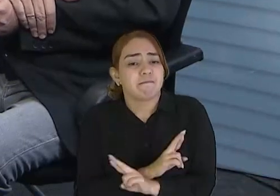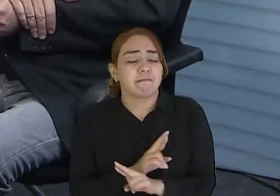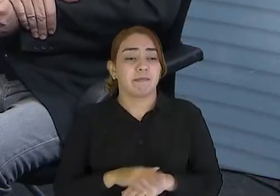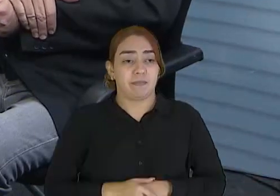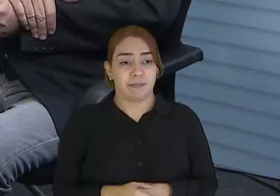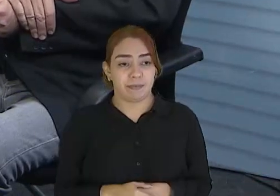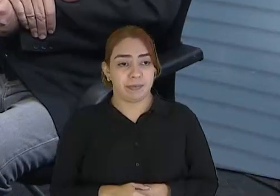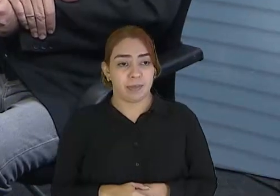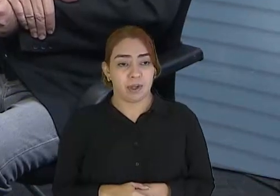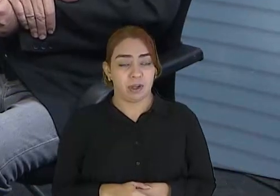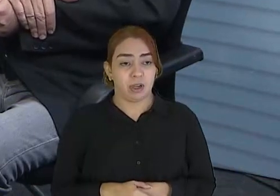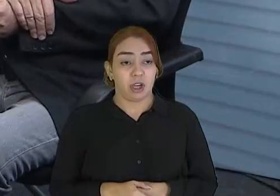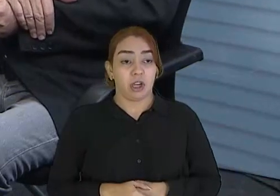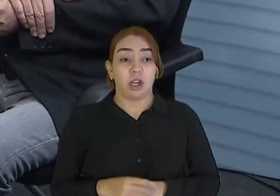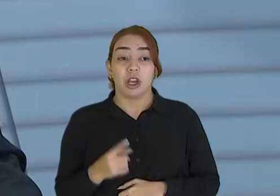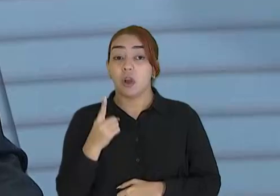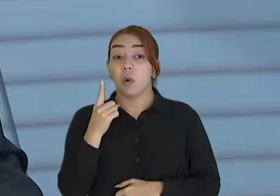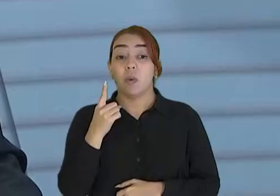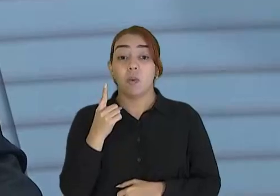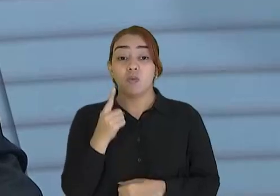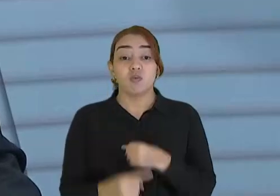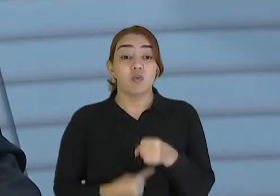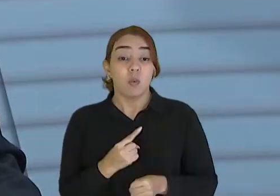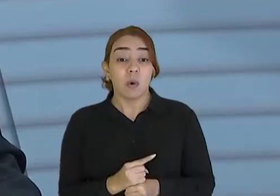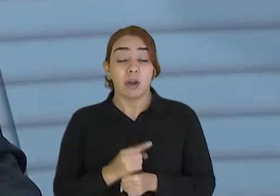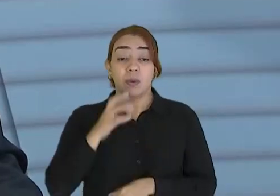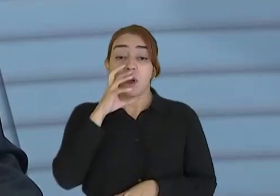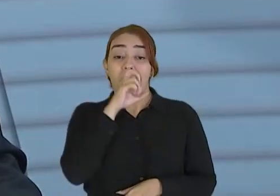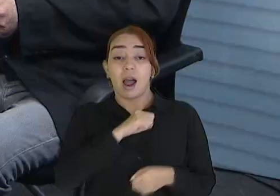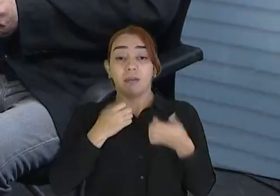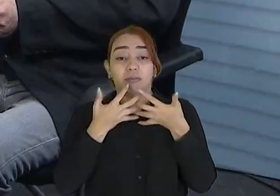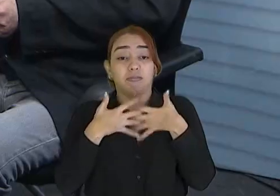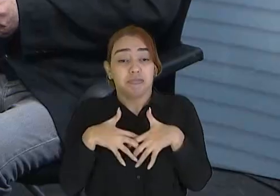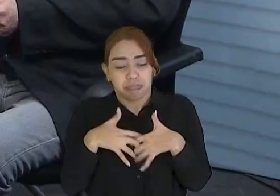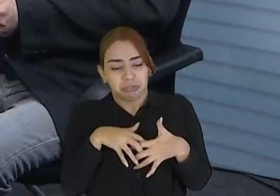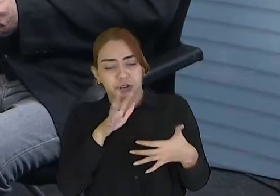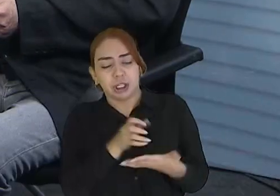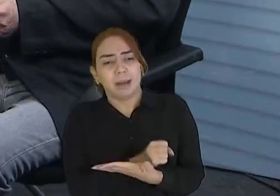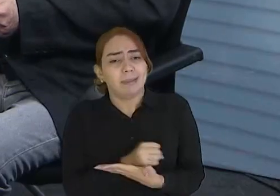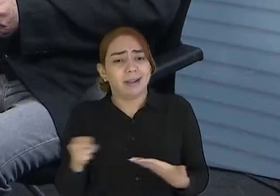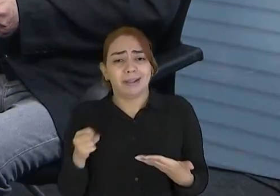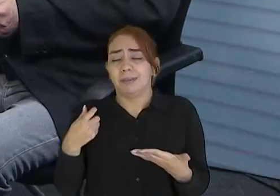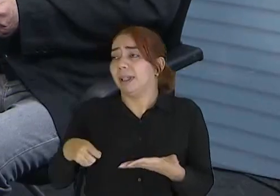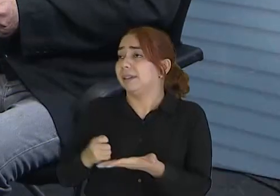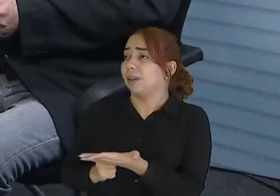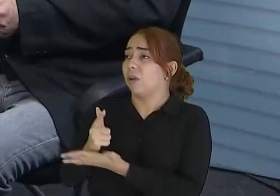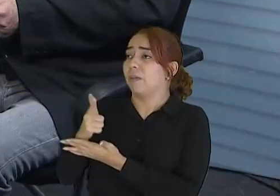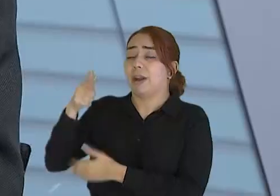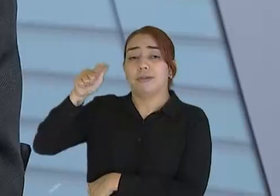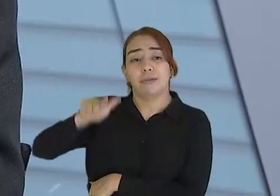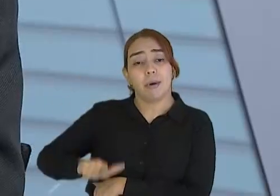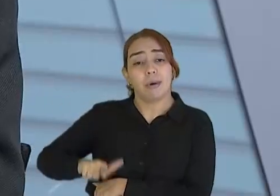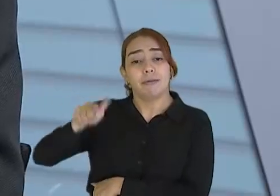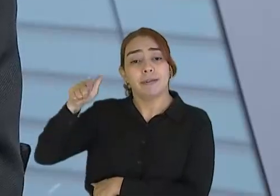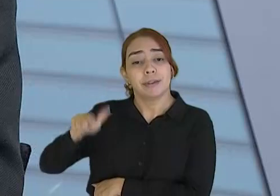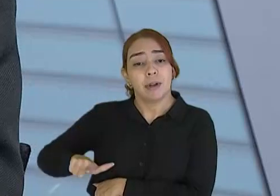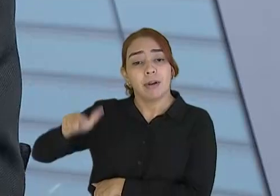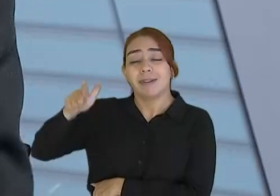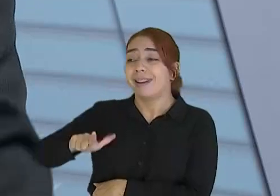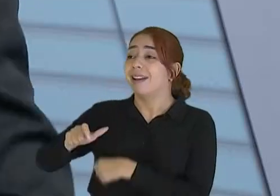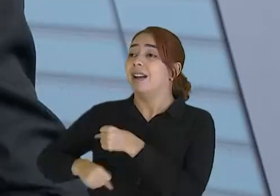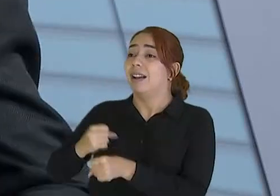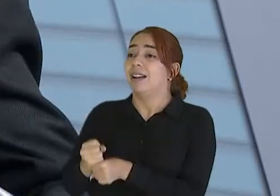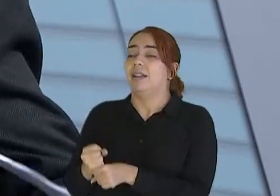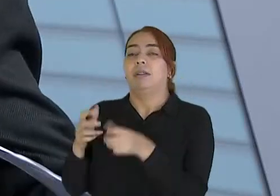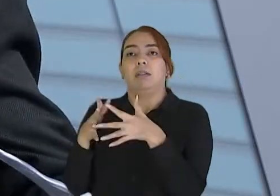Deixa obsoleto o produto em menos de um ano. Em menos de um ano, para você comprar, né? E aquele descartável que não é descartável, que é complicado isso. Nós